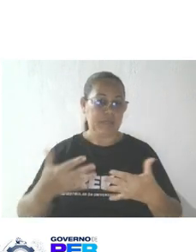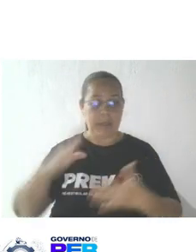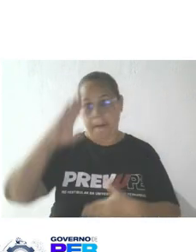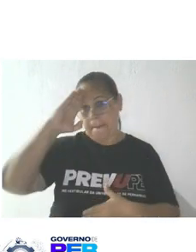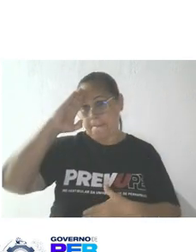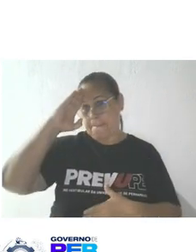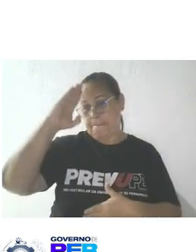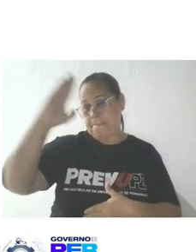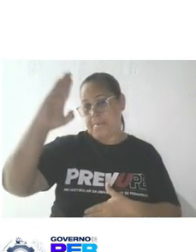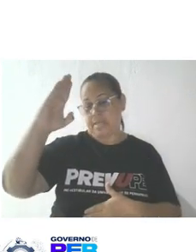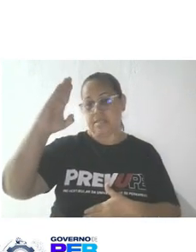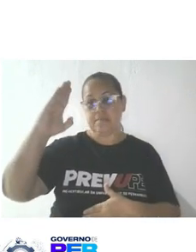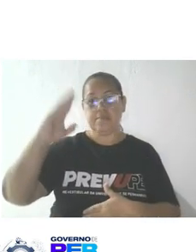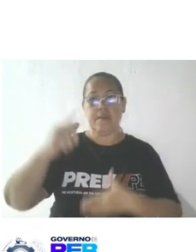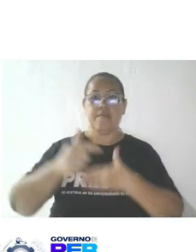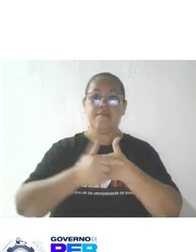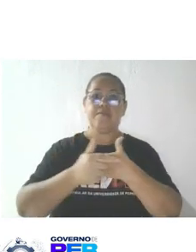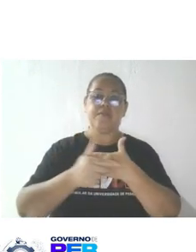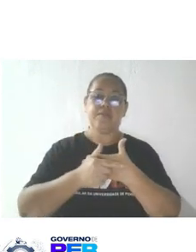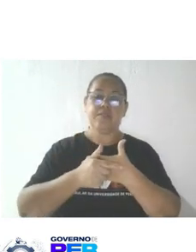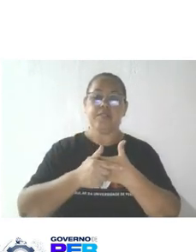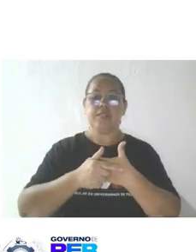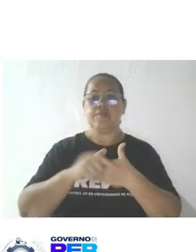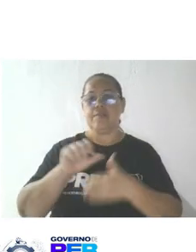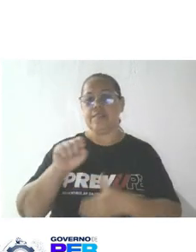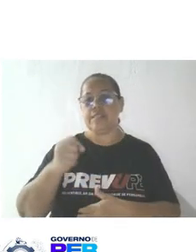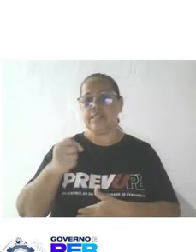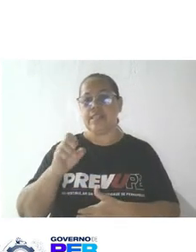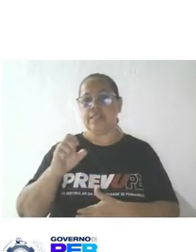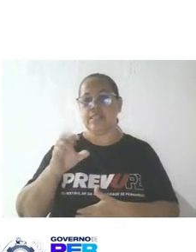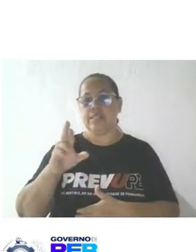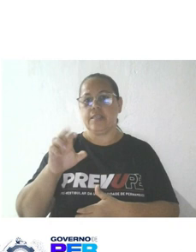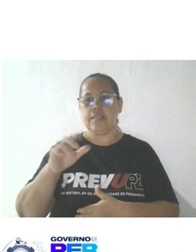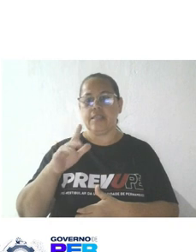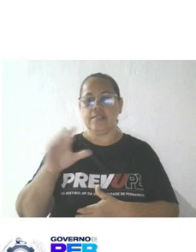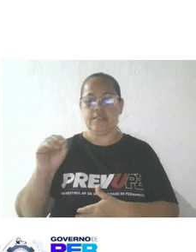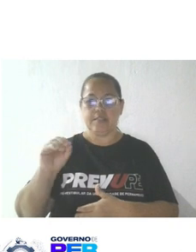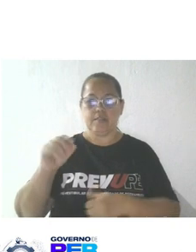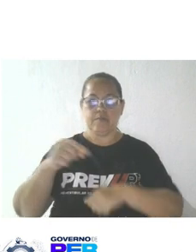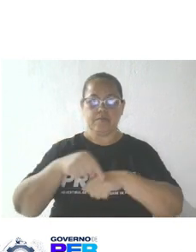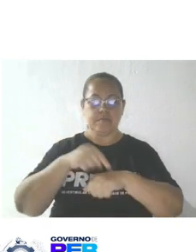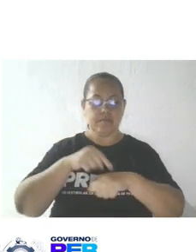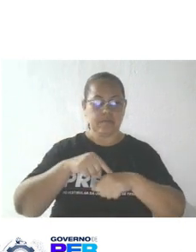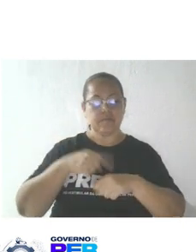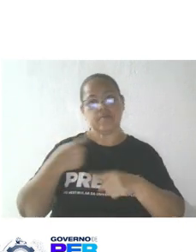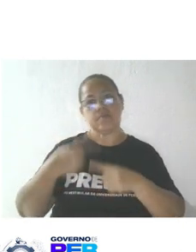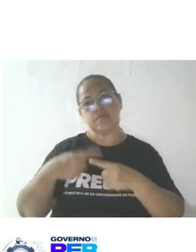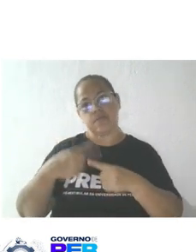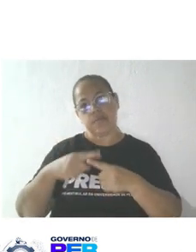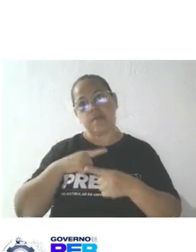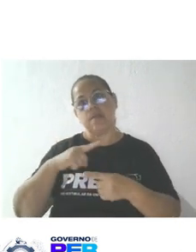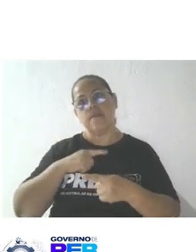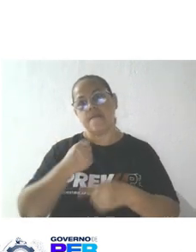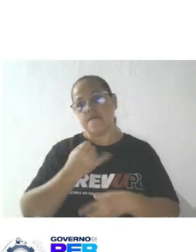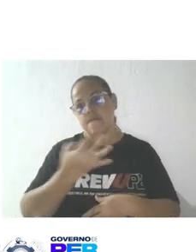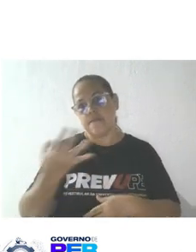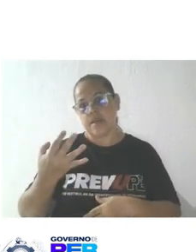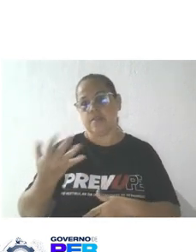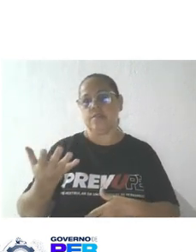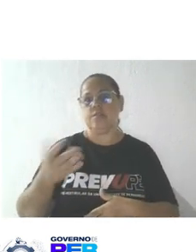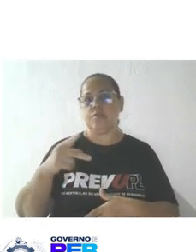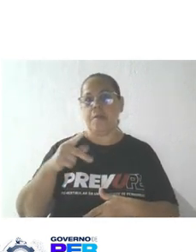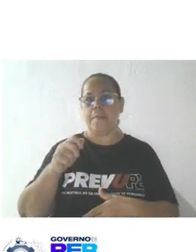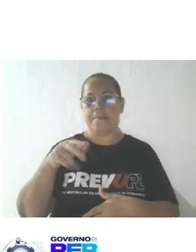função dessa estrutura é a secreção celular. Isso se justifica, né? Sua abundância nas células do pâncreas. Pessoal,